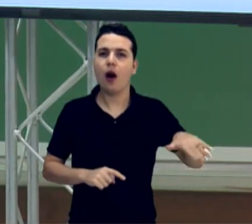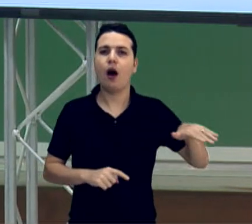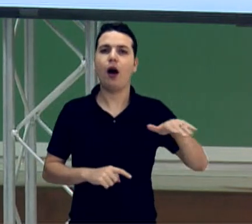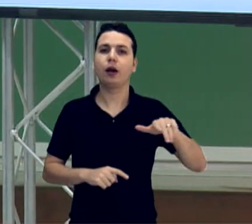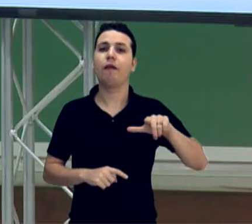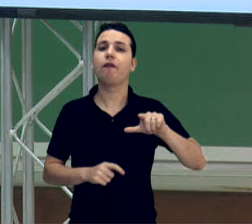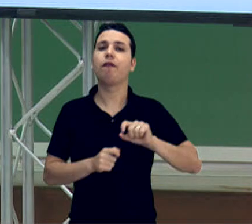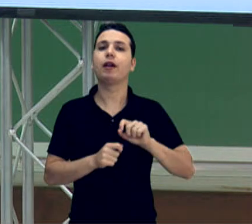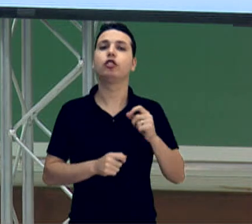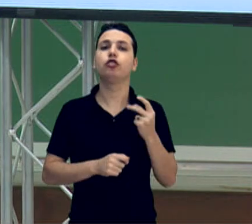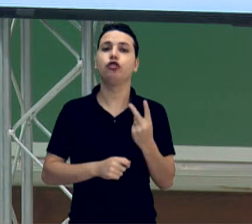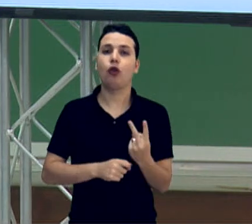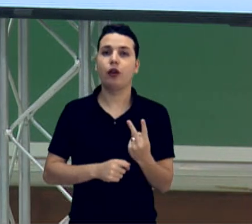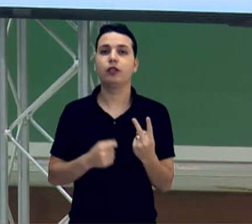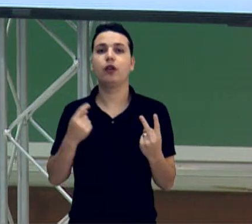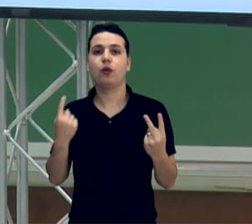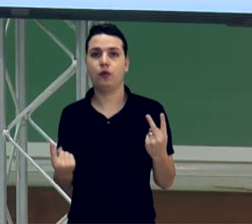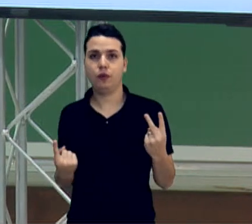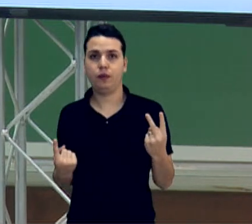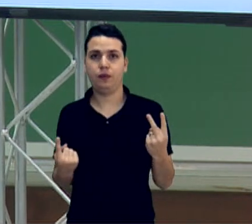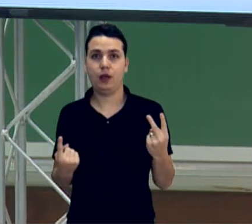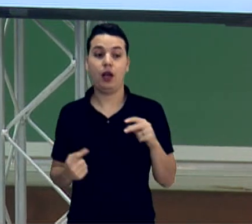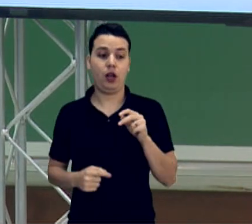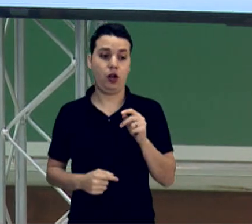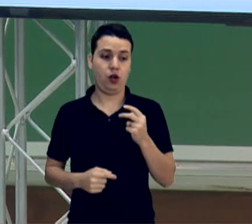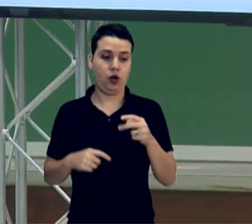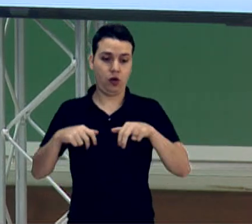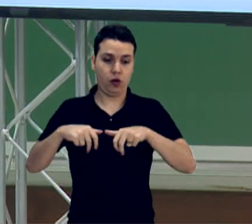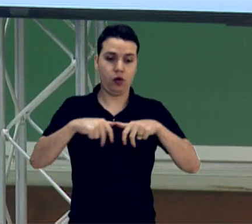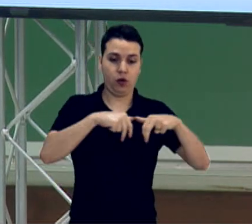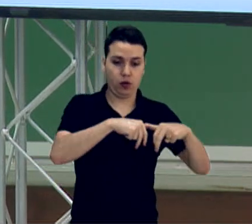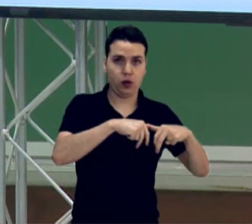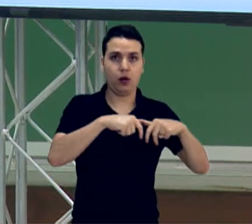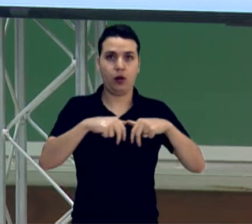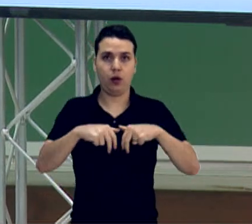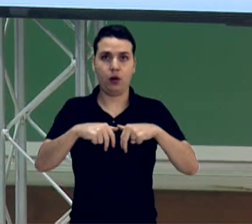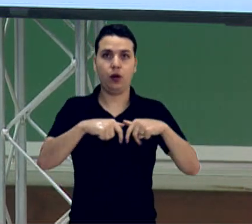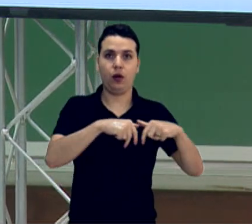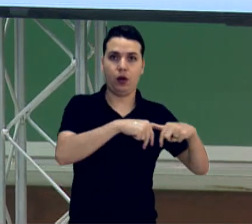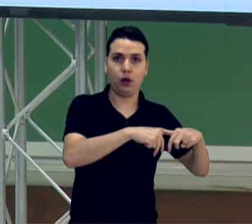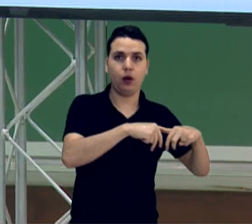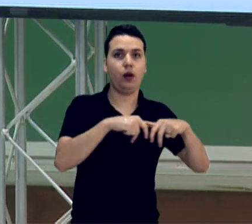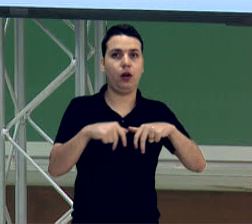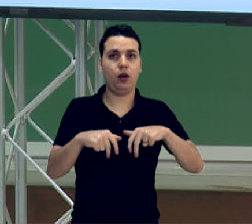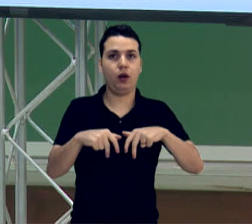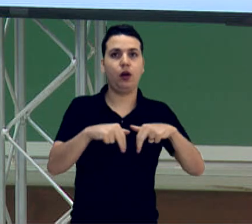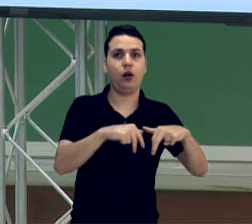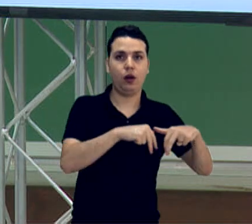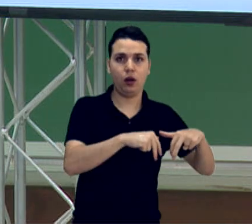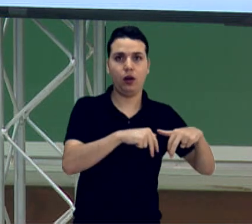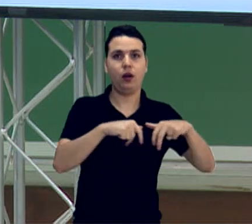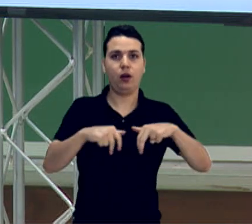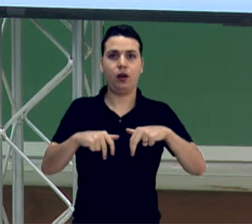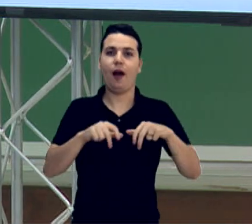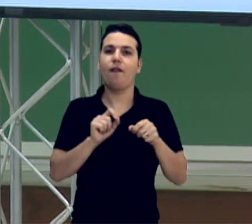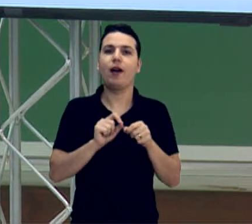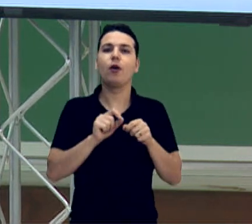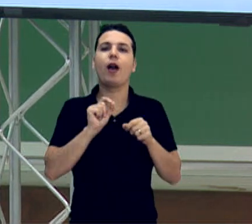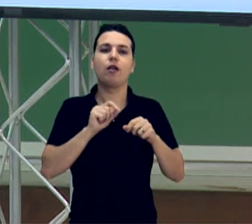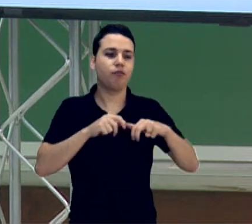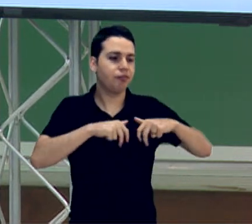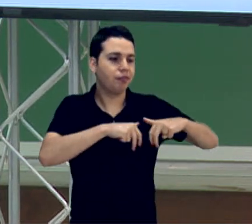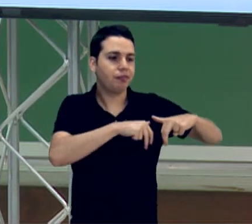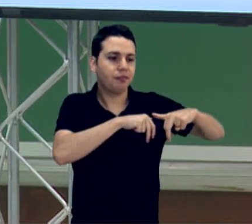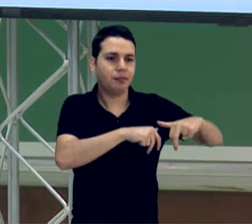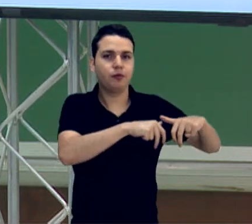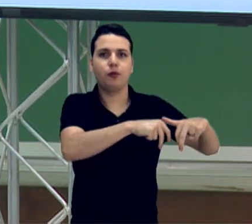e 1, né? Que são 2 passos para um lado e 1 para o outro. E aí vão se deslocando pelo ambiente,